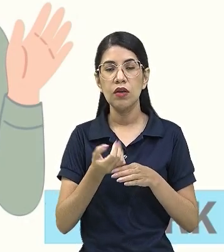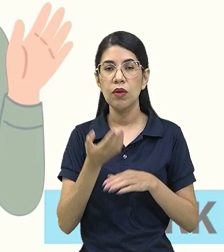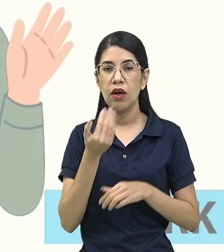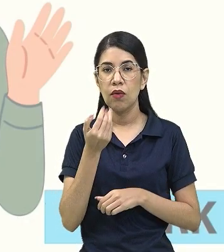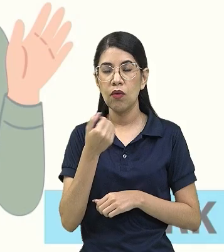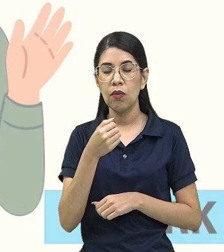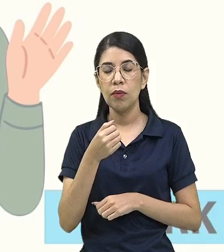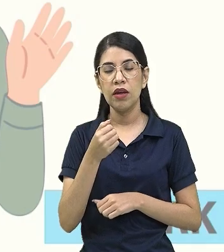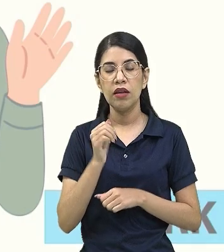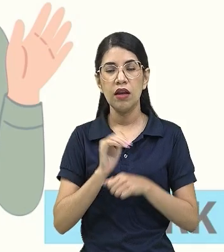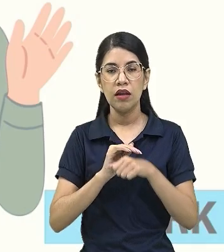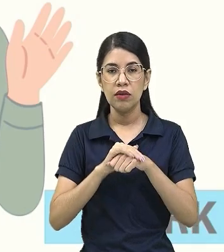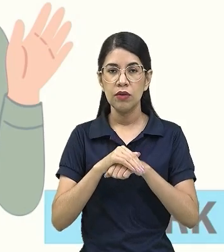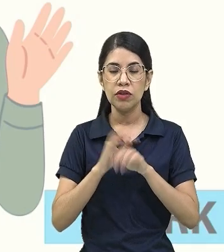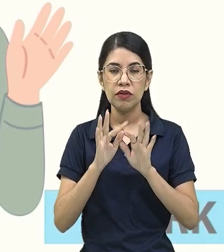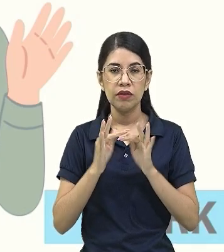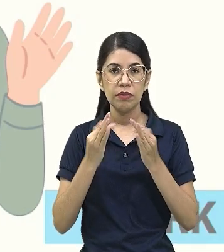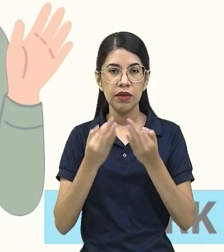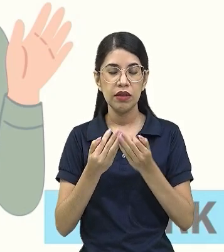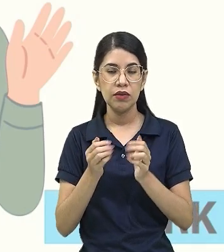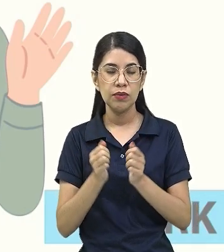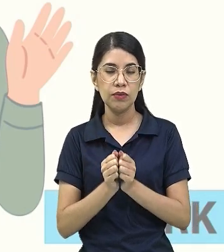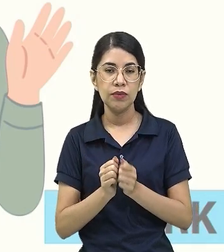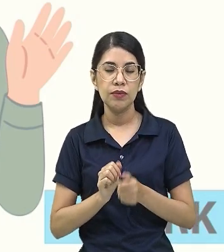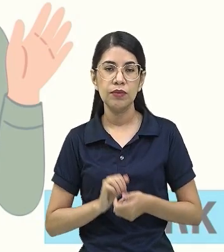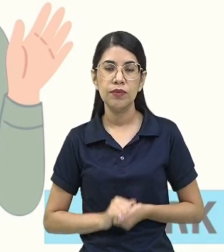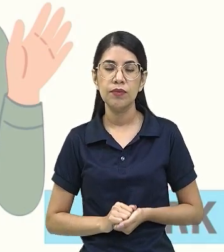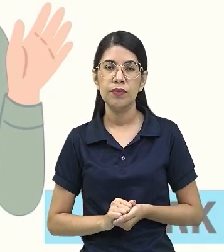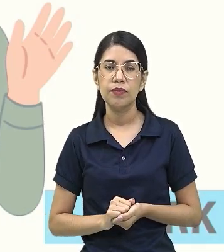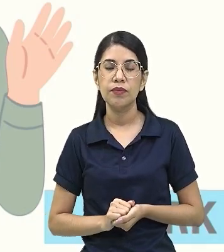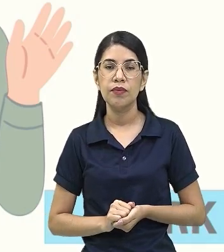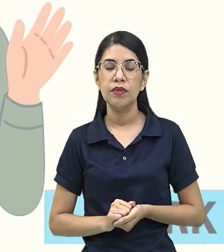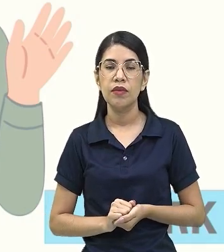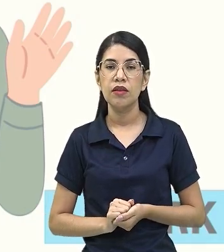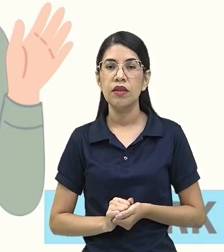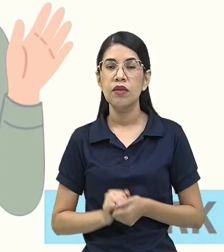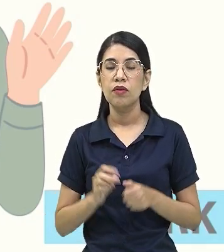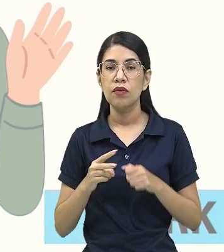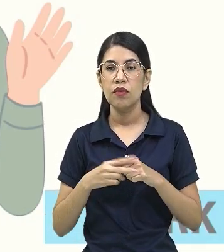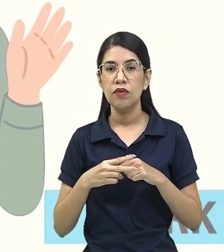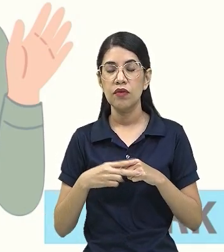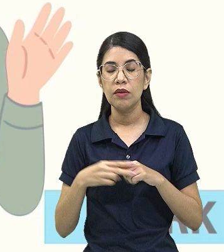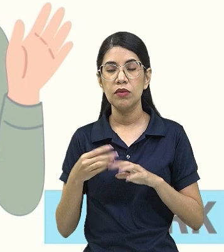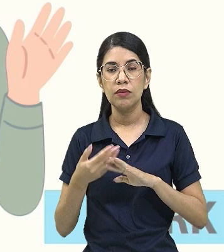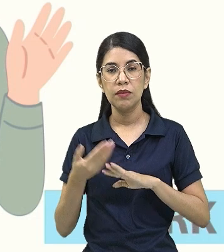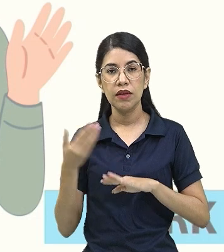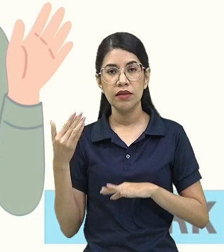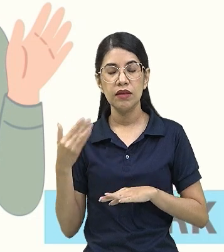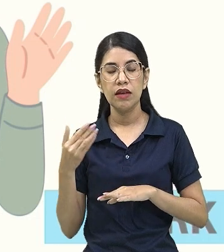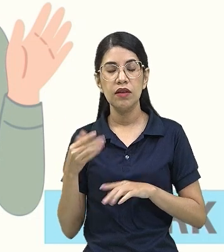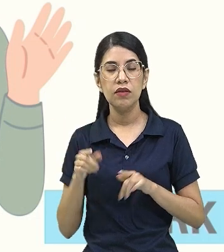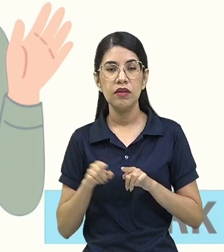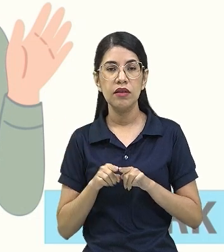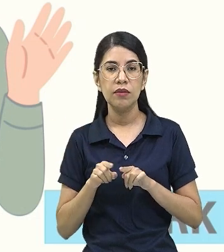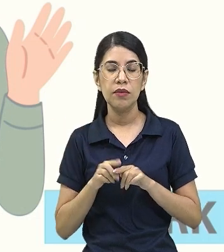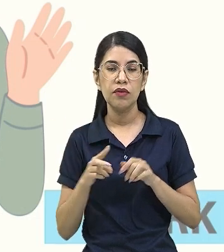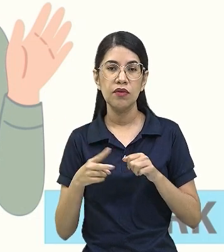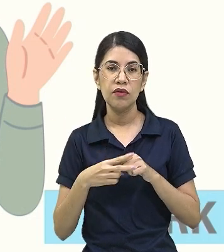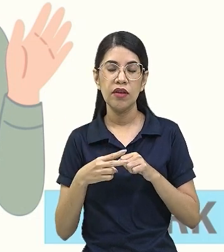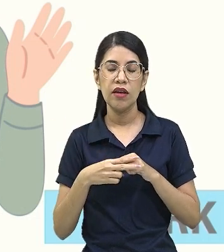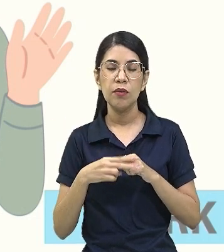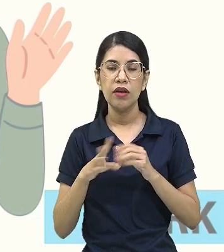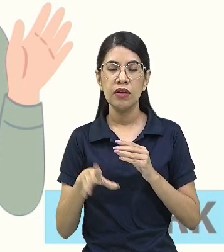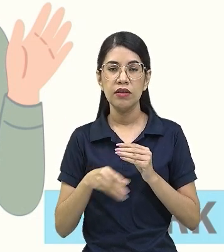jantar para minha família. Então, verbo to be aqui no passado e o meu verbo principal com